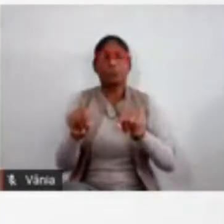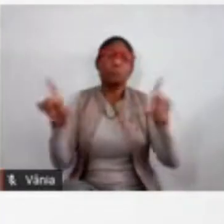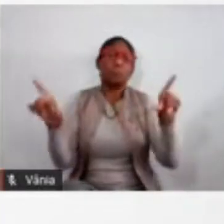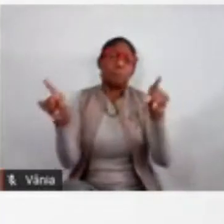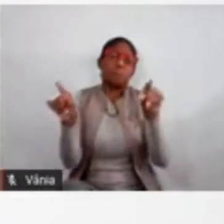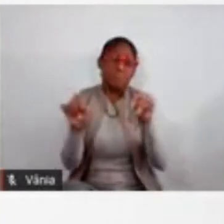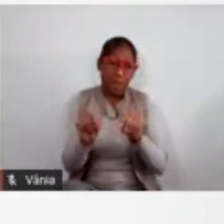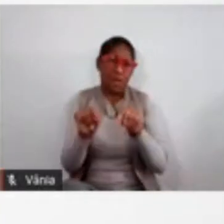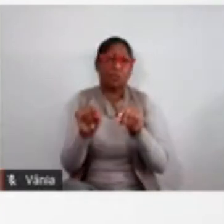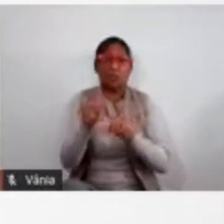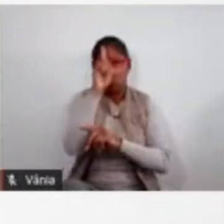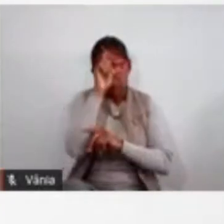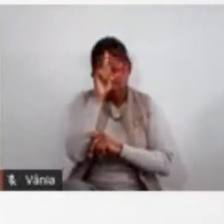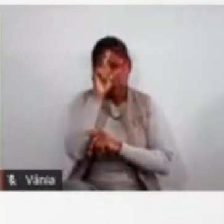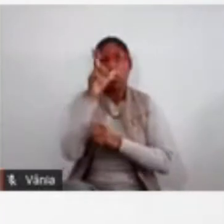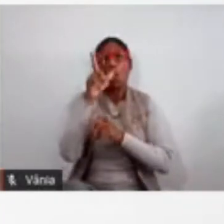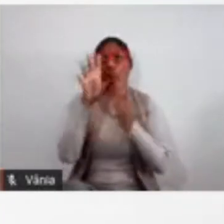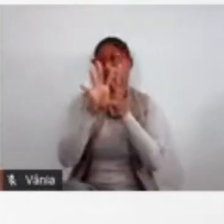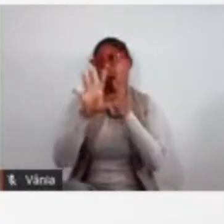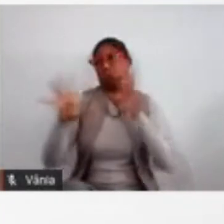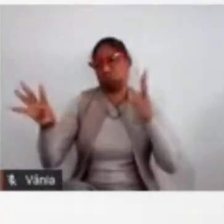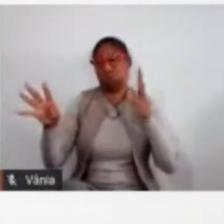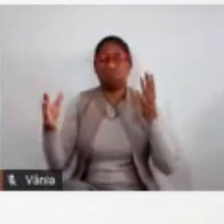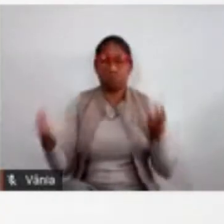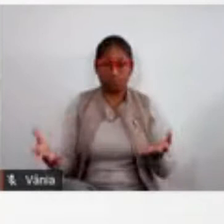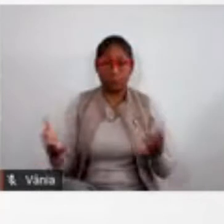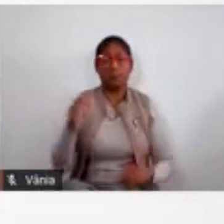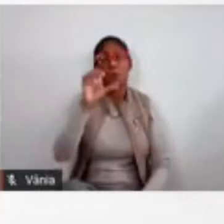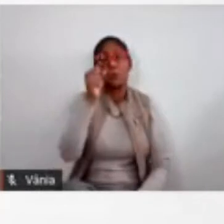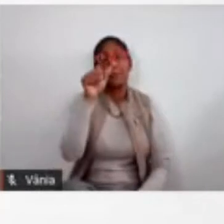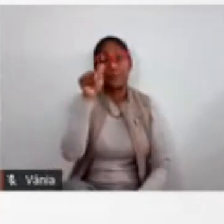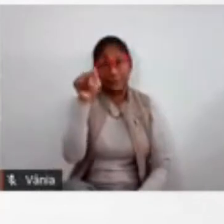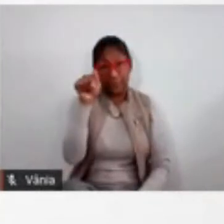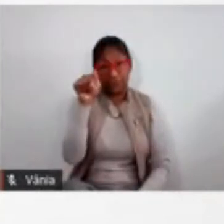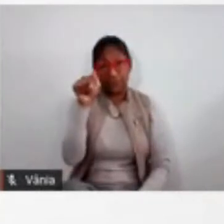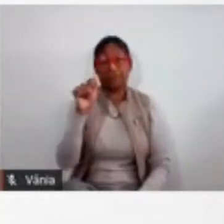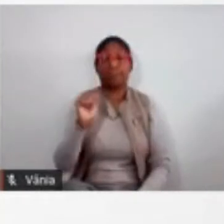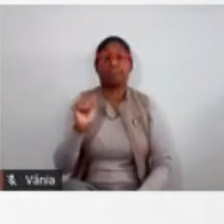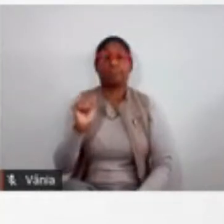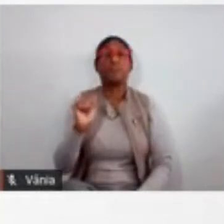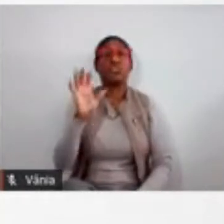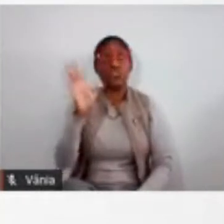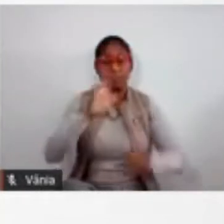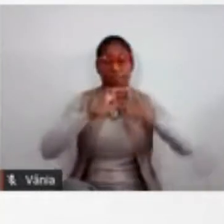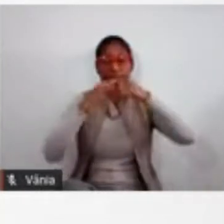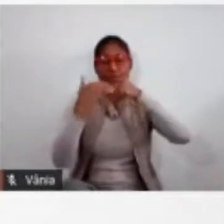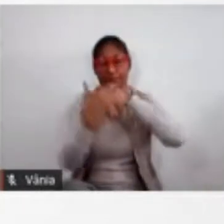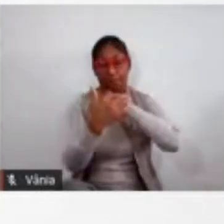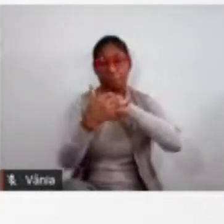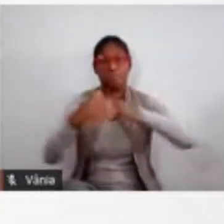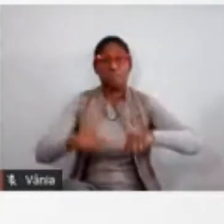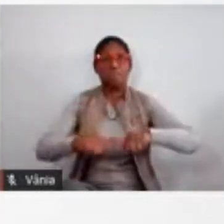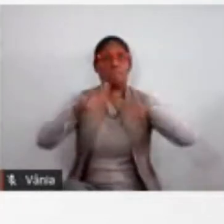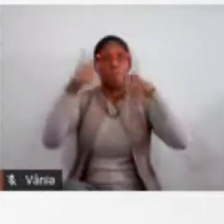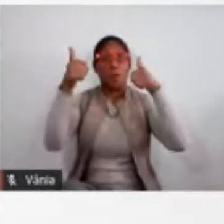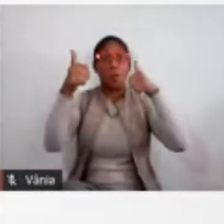de internações no nosso estado. 87% dos casos confirmados já se recuperaram.